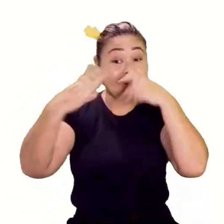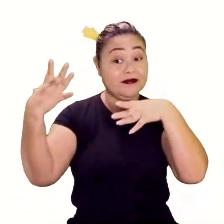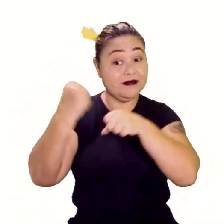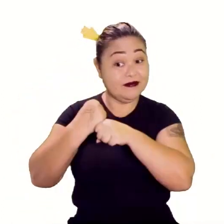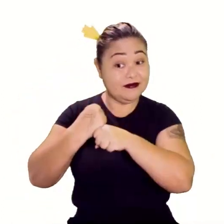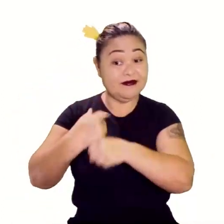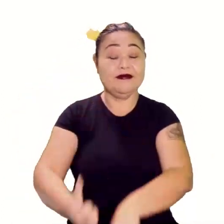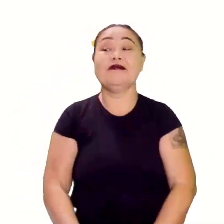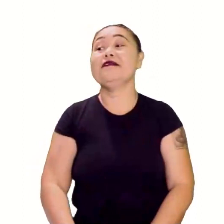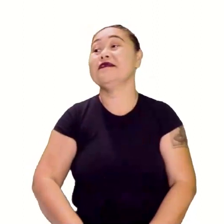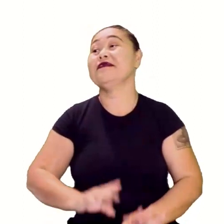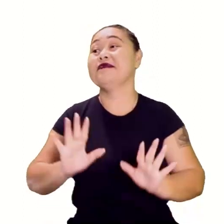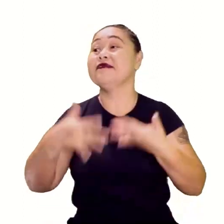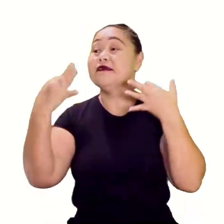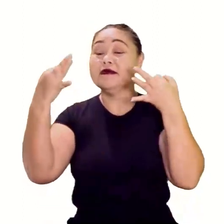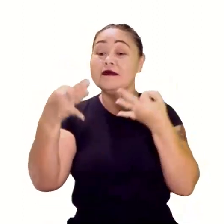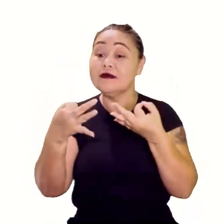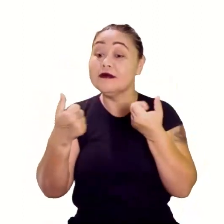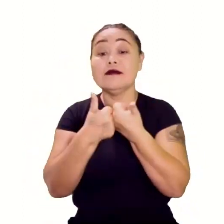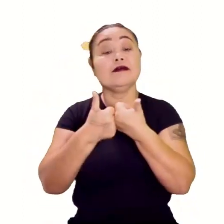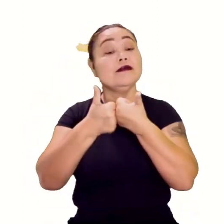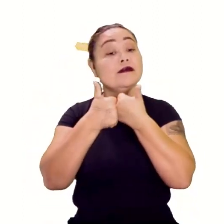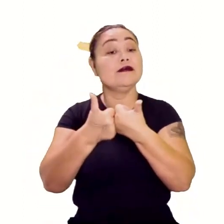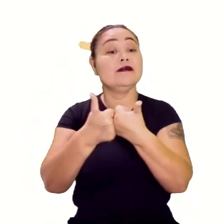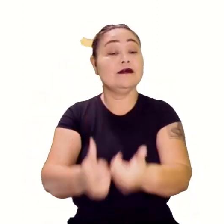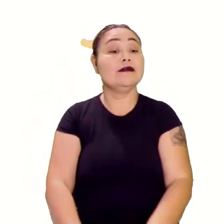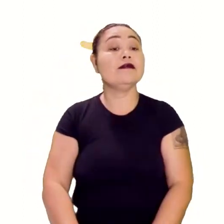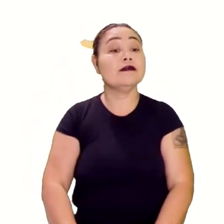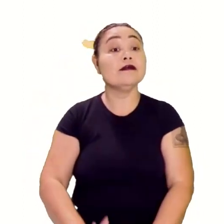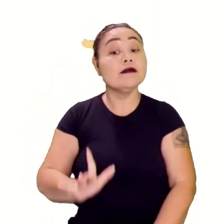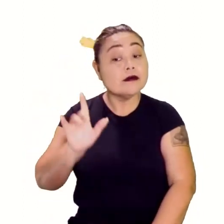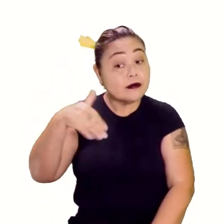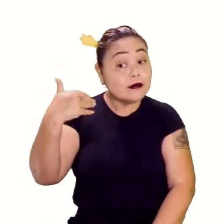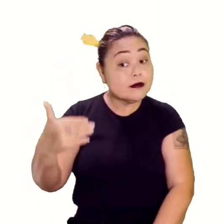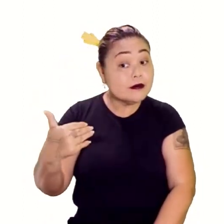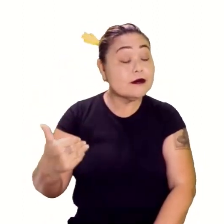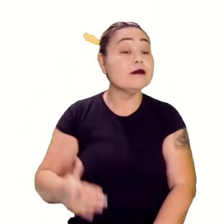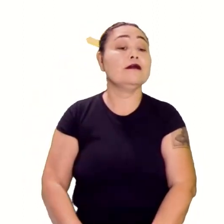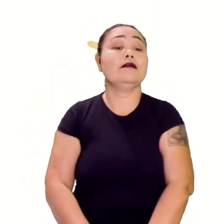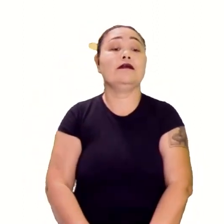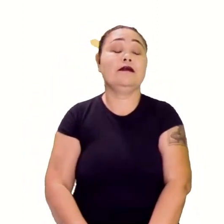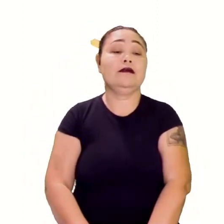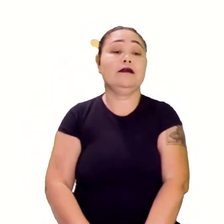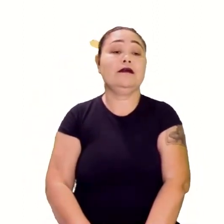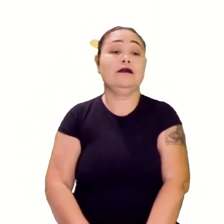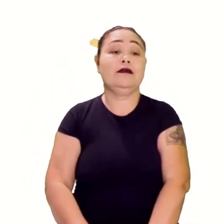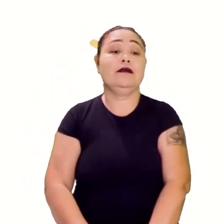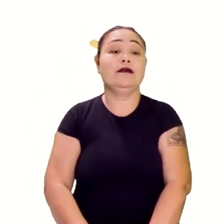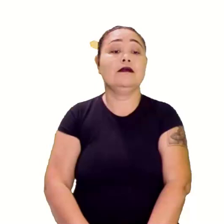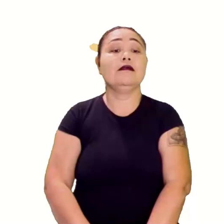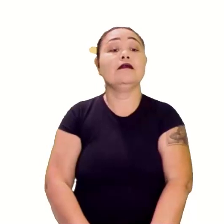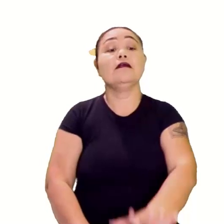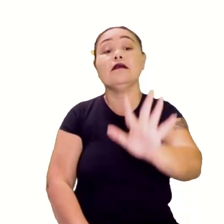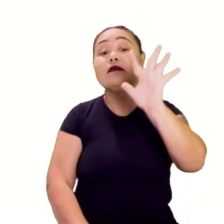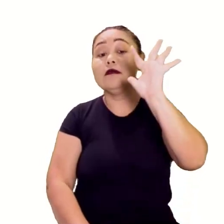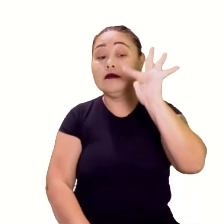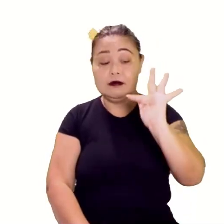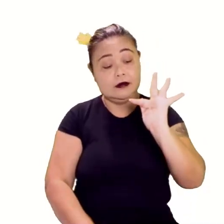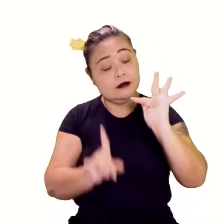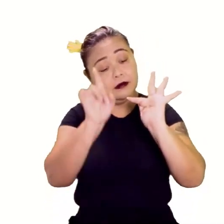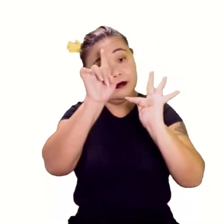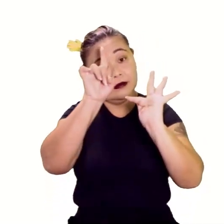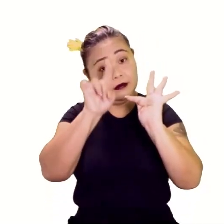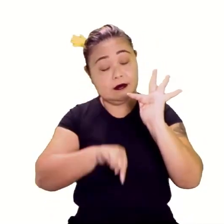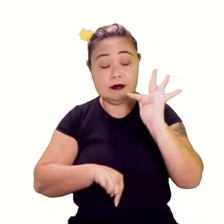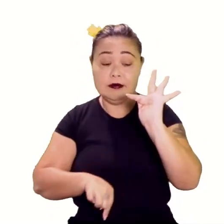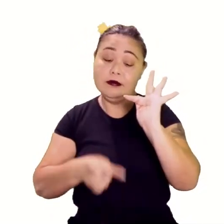de calcular. Perfeito. Beleza, beleza? Beleza. Mais um pouquinho? Vamos lá. Seja a função